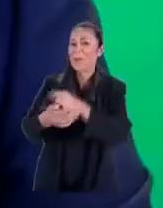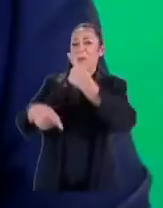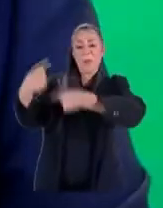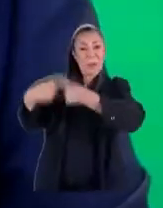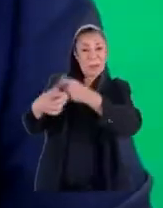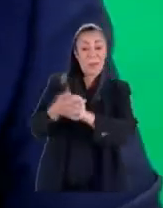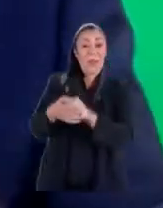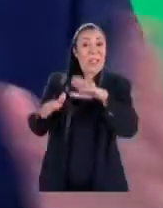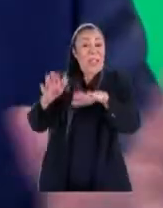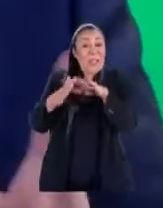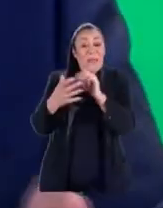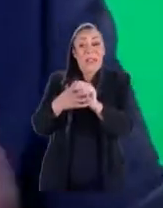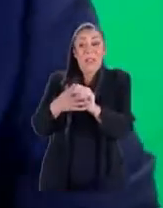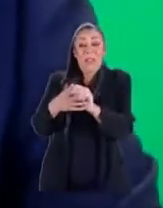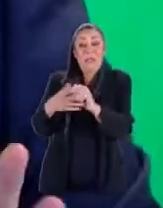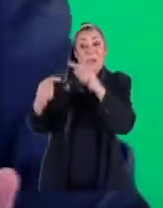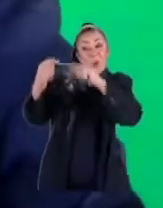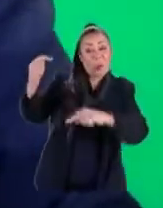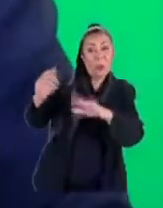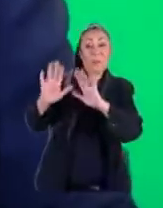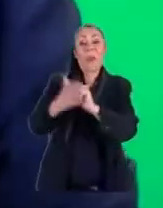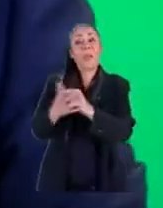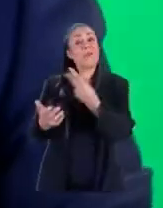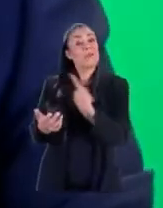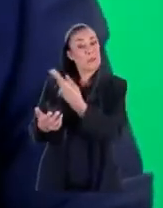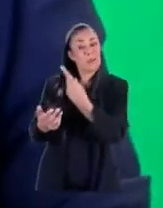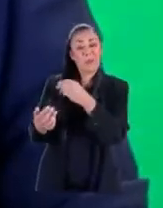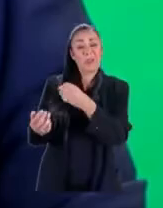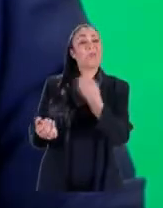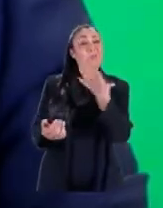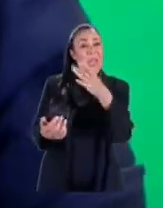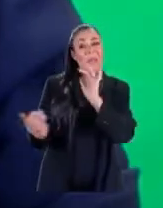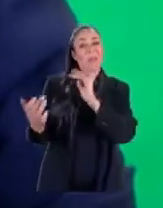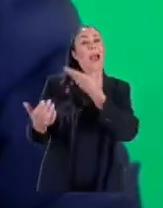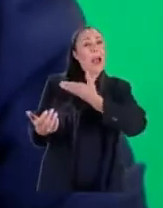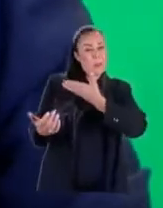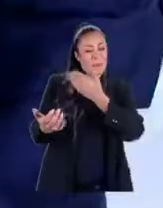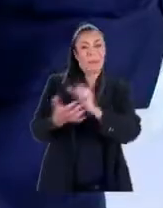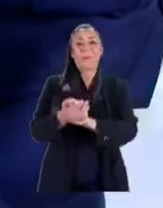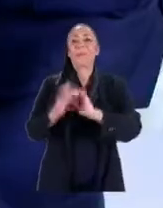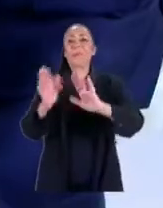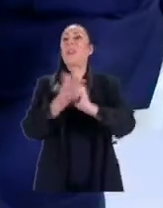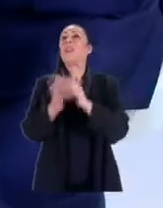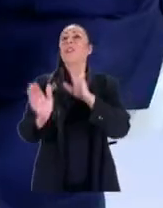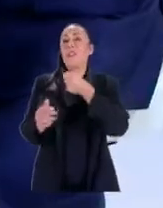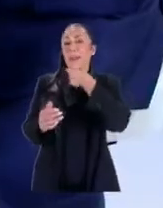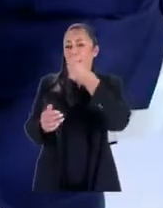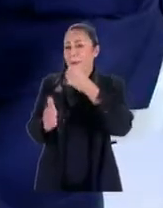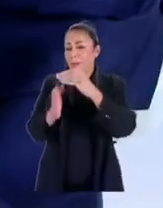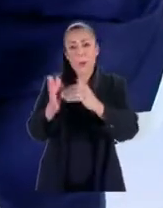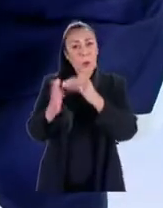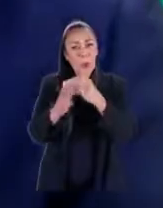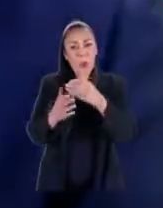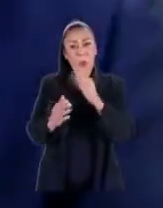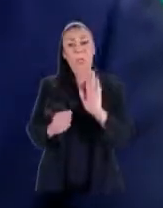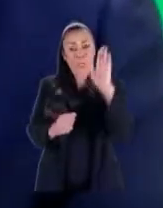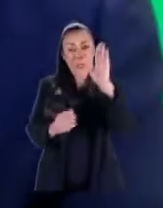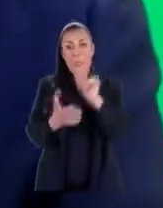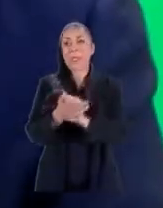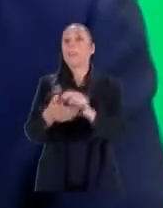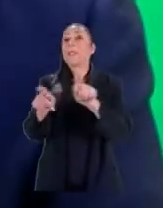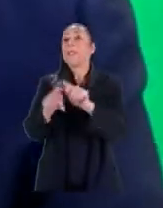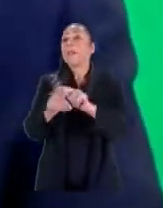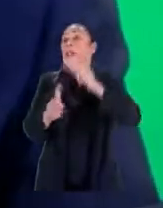politicamente, às vezes a gente está de um lado ou está do outro, mas sempre nos demos muito bem. Mas aí entrevistei todos os candidatos a presidentes aqui, entrevistei todos